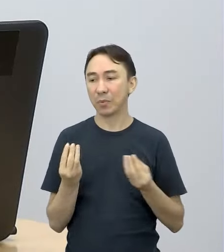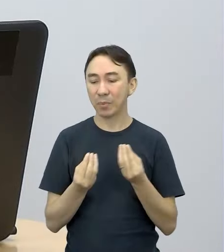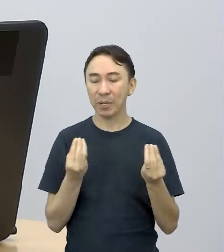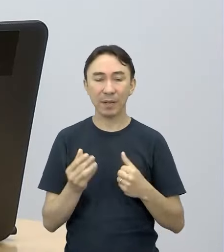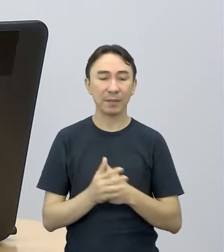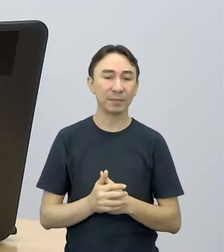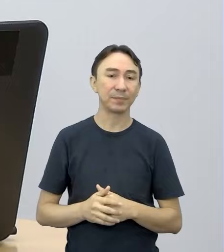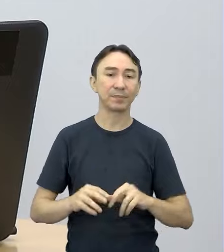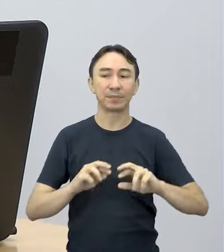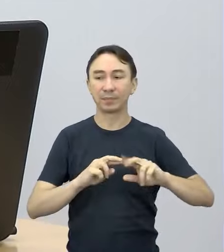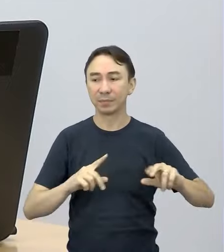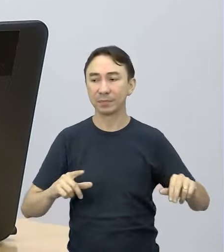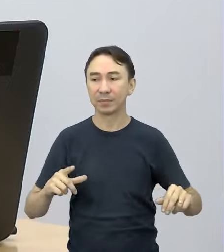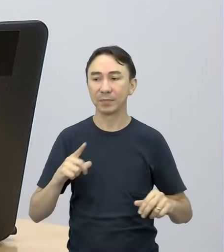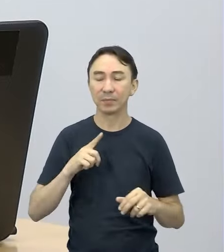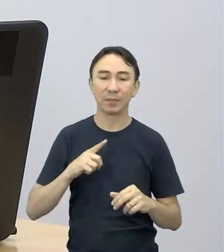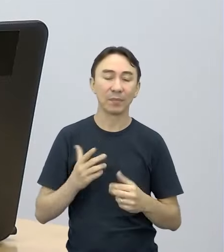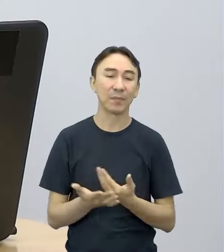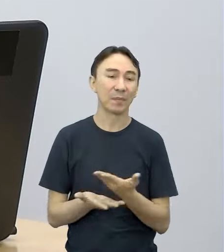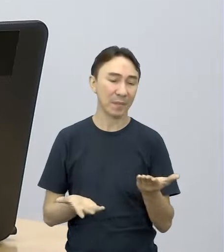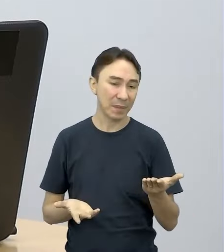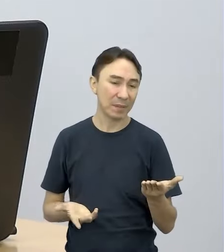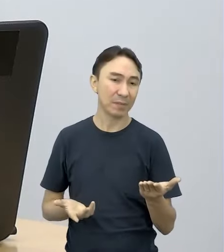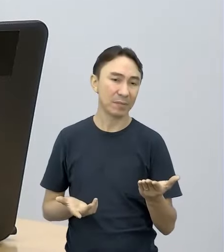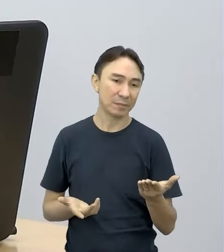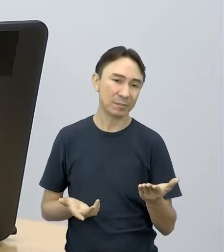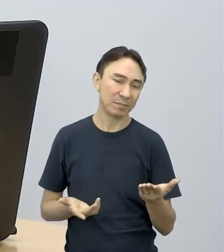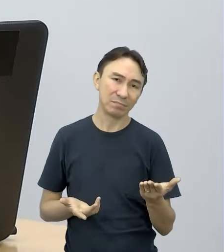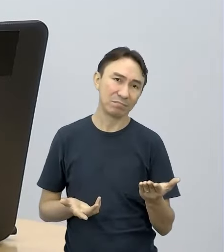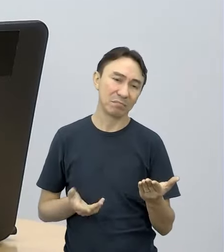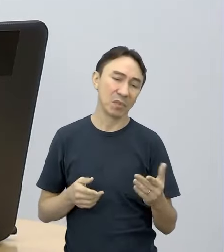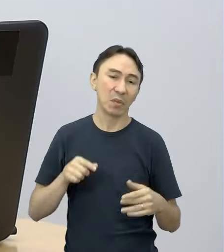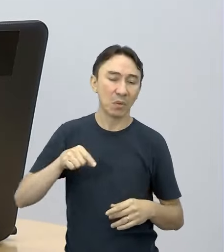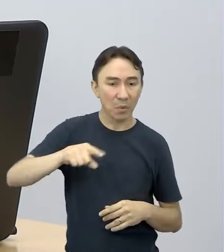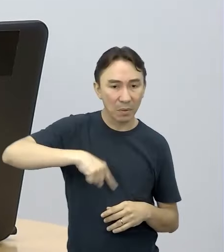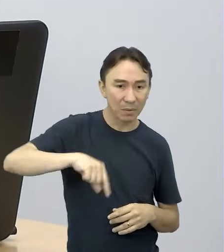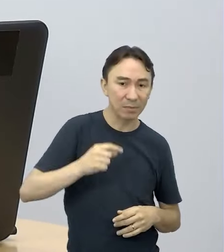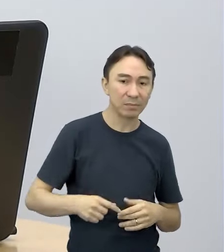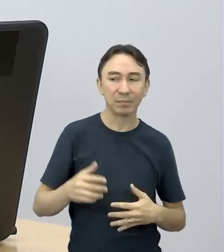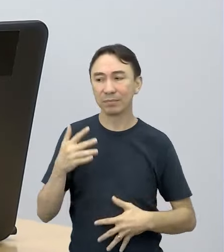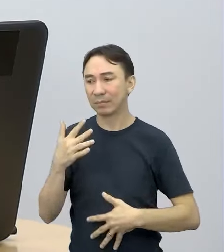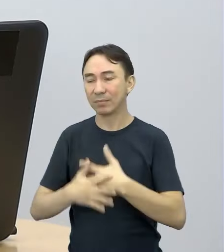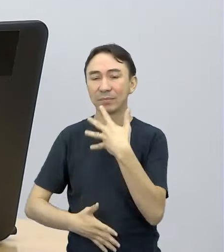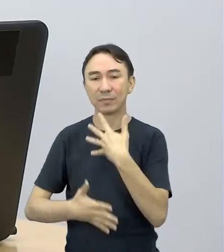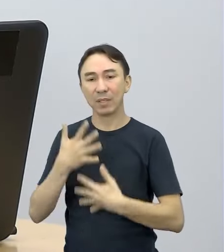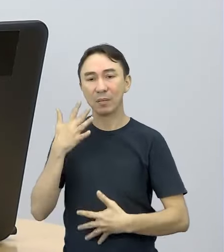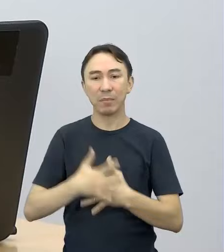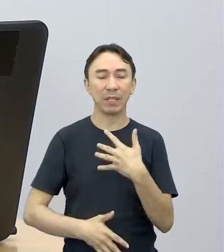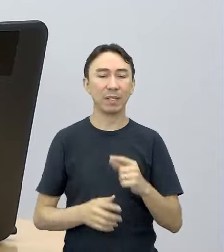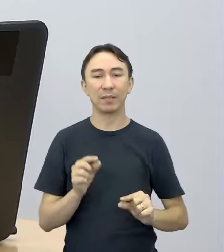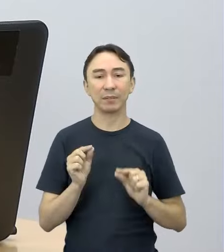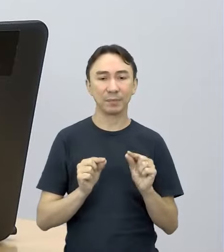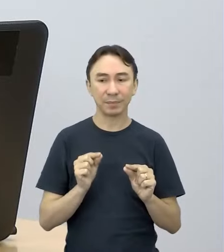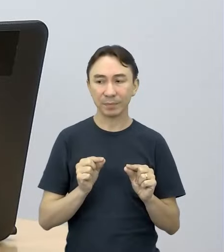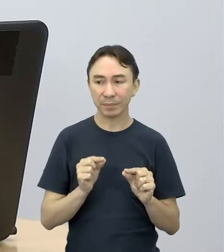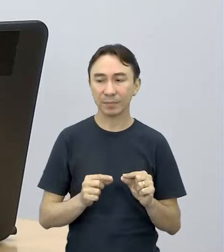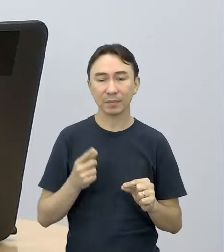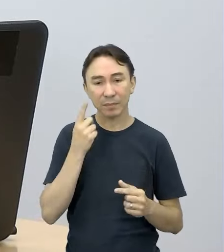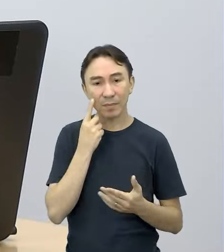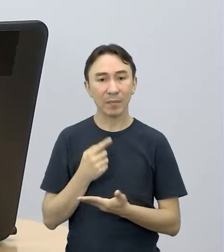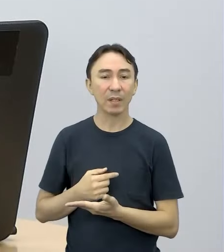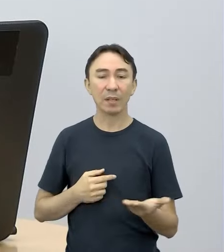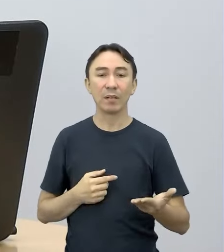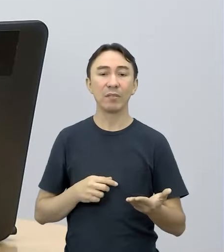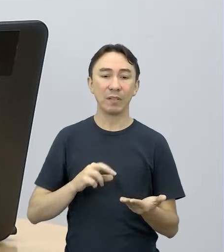não se esfacele, para que a gente não se perca ali, tá? Como eu estava dizendo, né, agora a gente vai